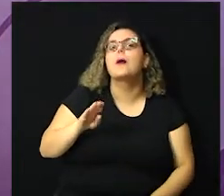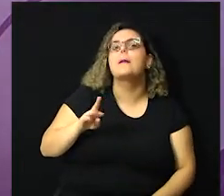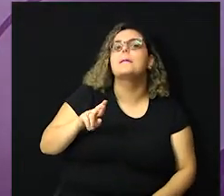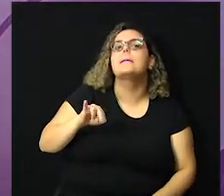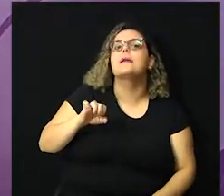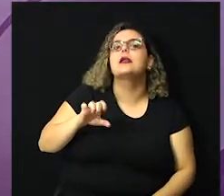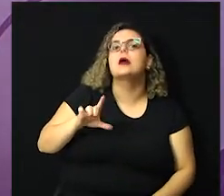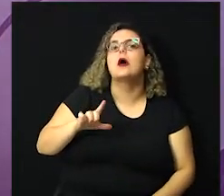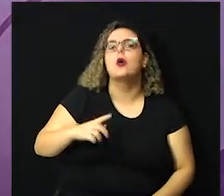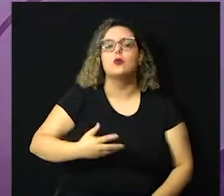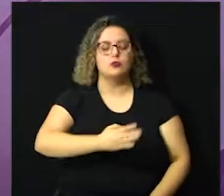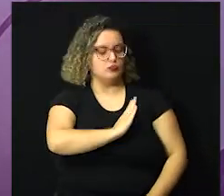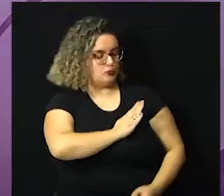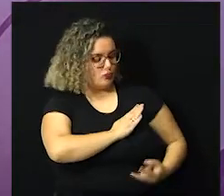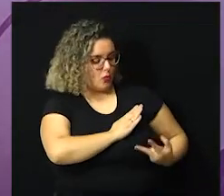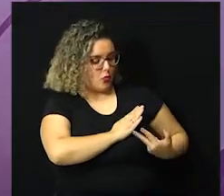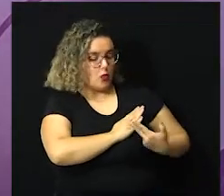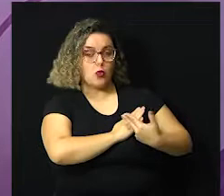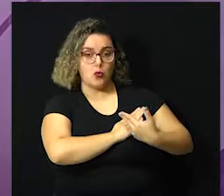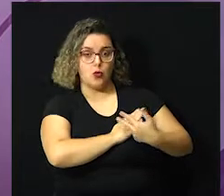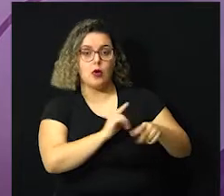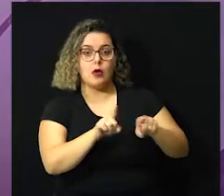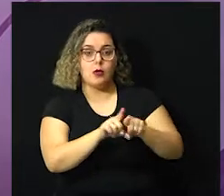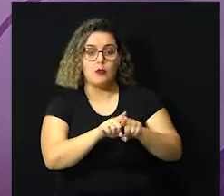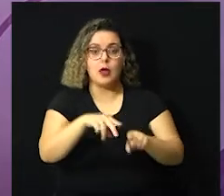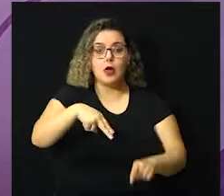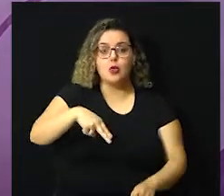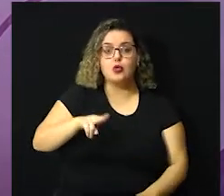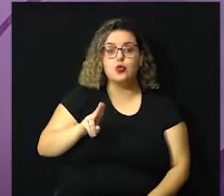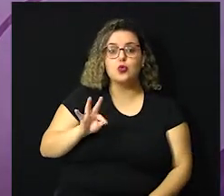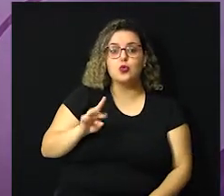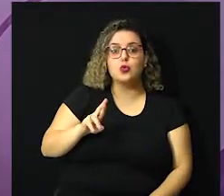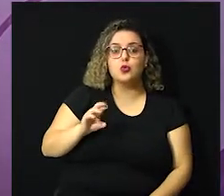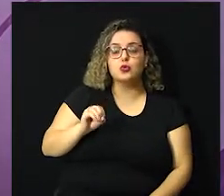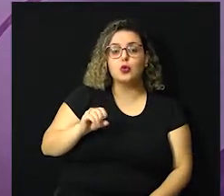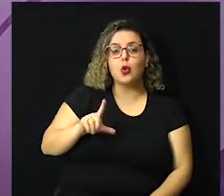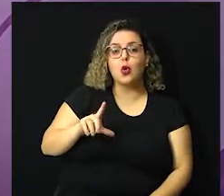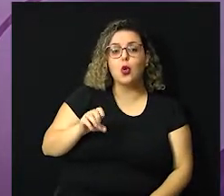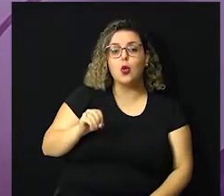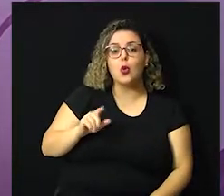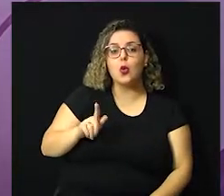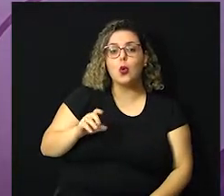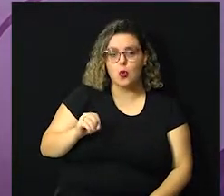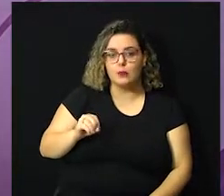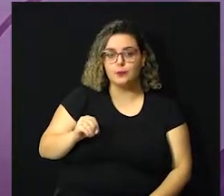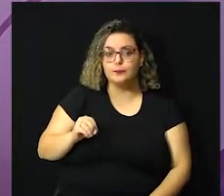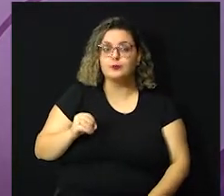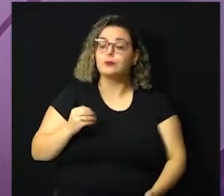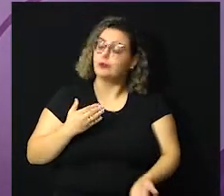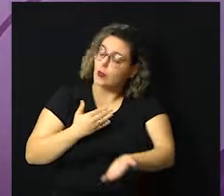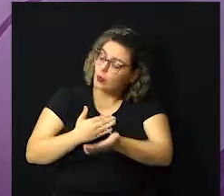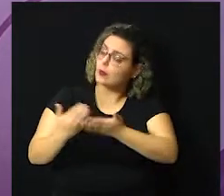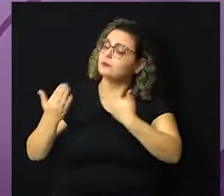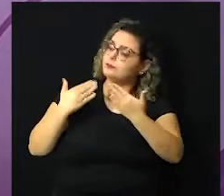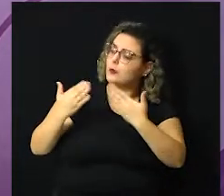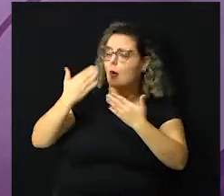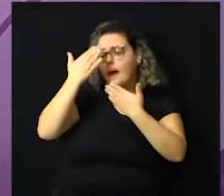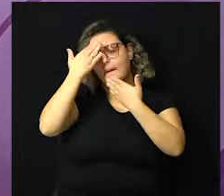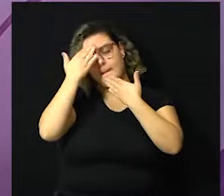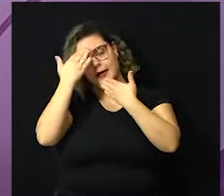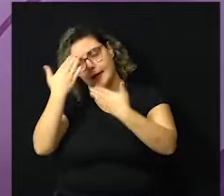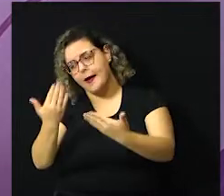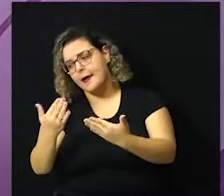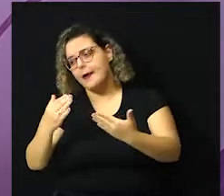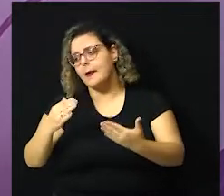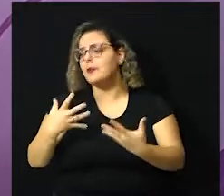Ele é cirurgião cardiovascular e também nutrólogo. Doutor, antes de começar a conversa aqui com a gente, muito obrigada